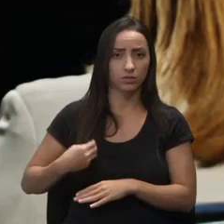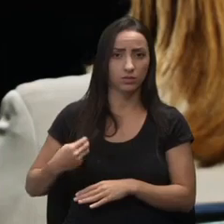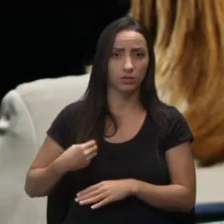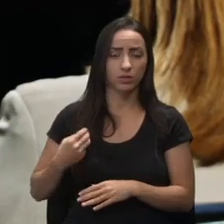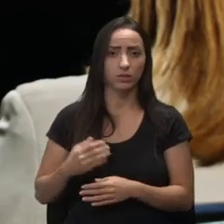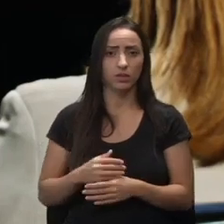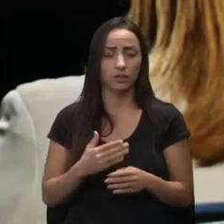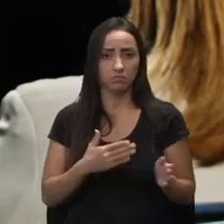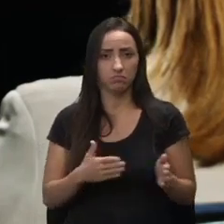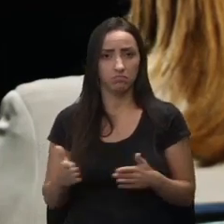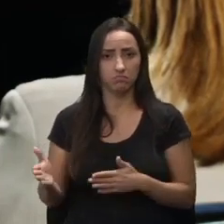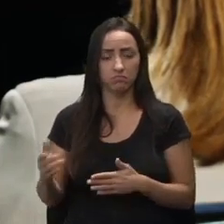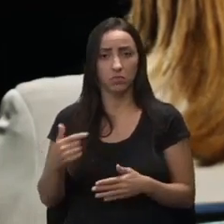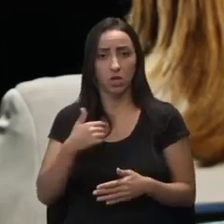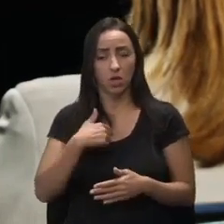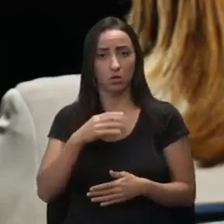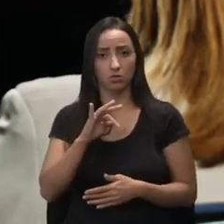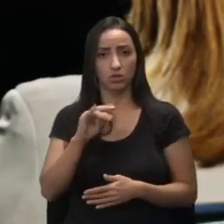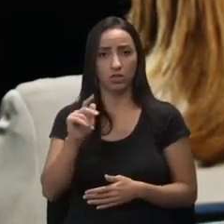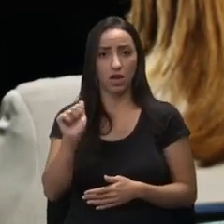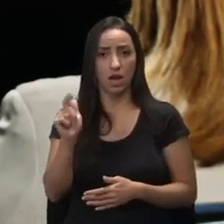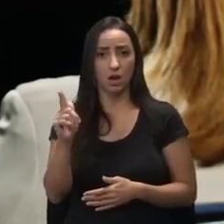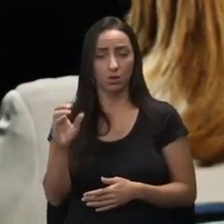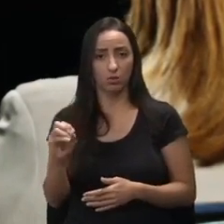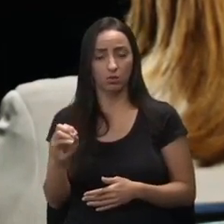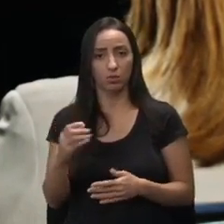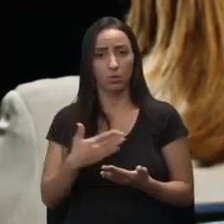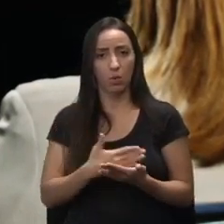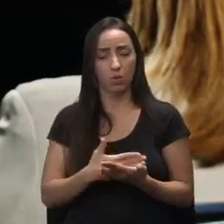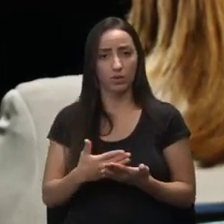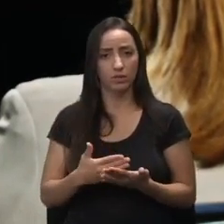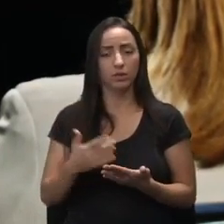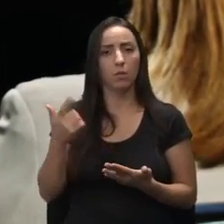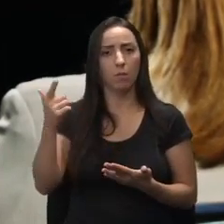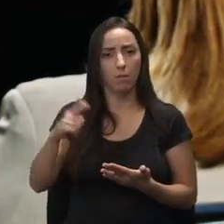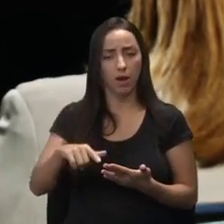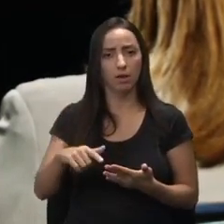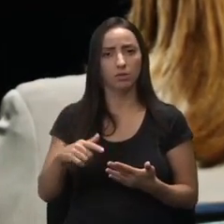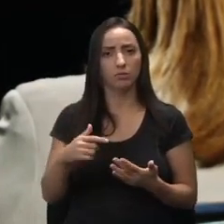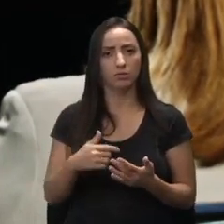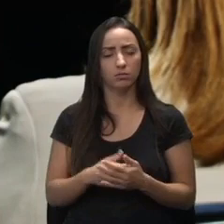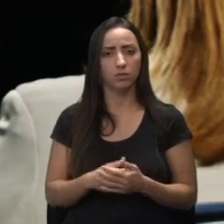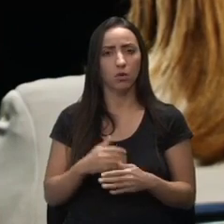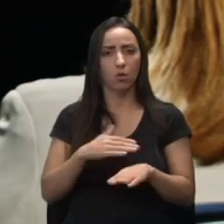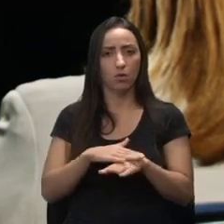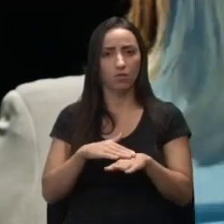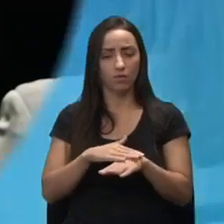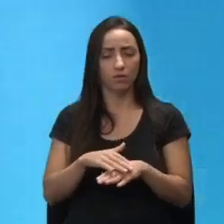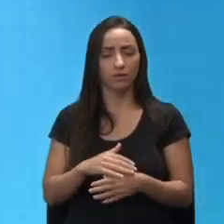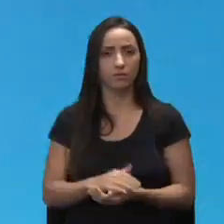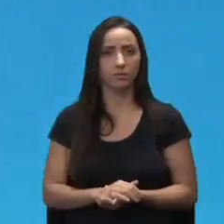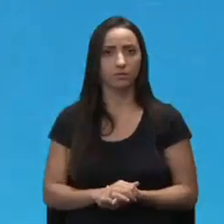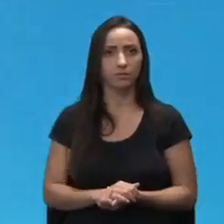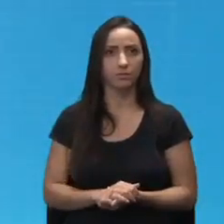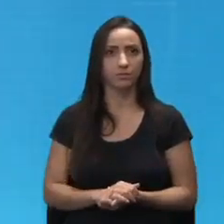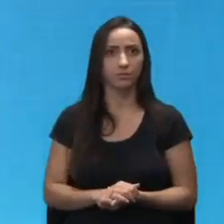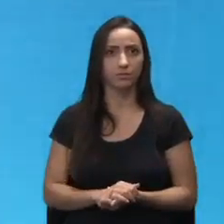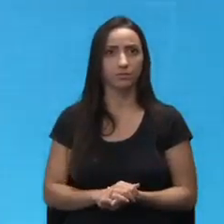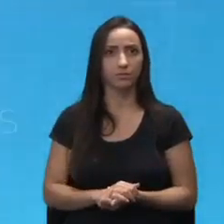nesta nova série. Eu sou o Thiago Santos e estamos iniciando mais um programa da série Conversações.